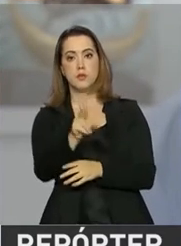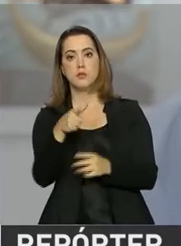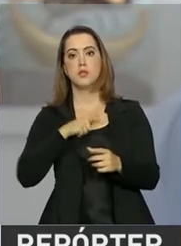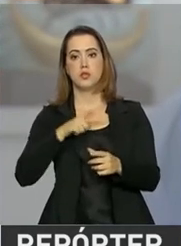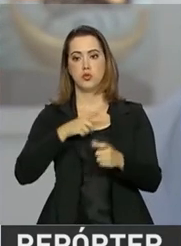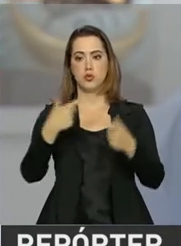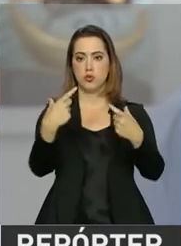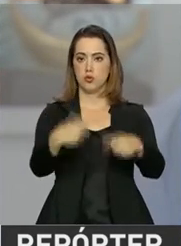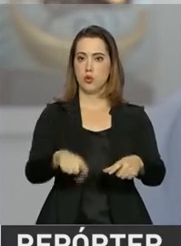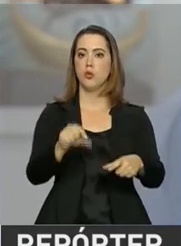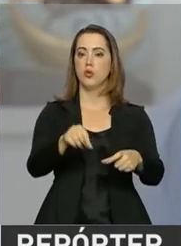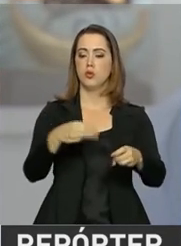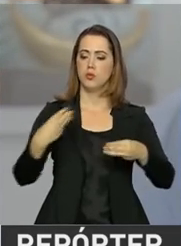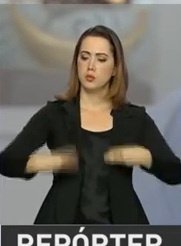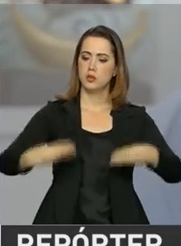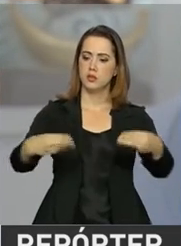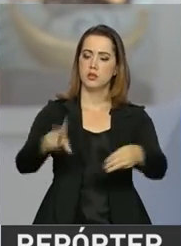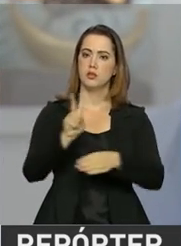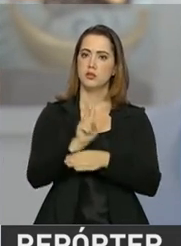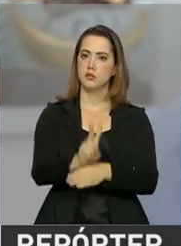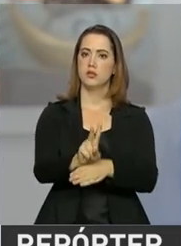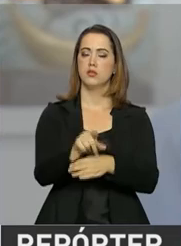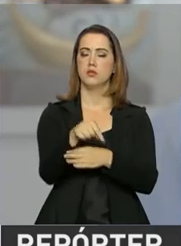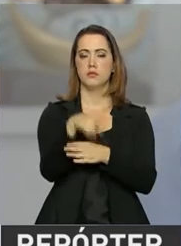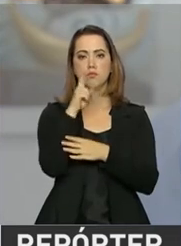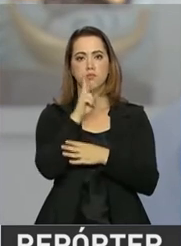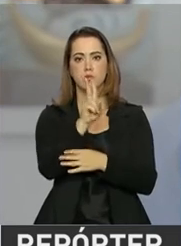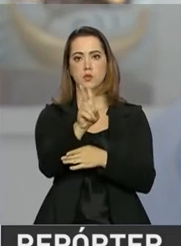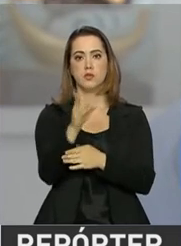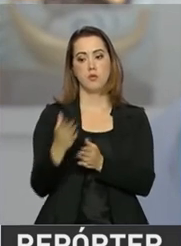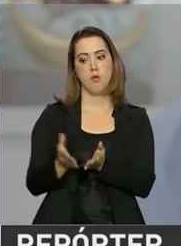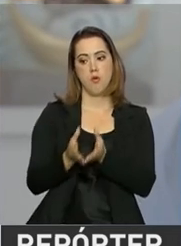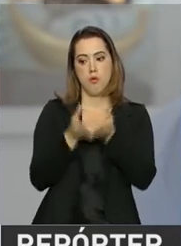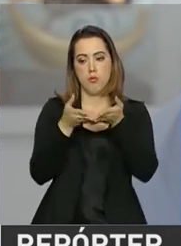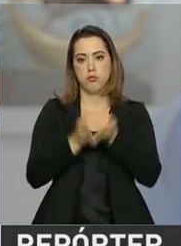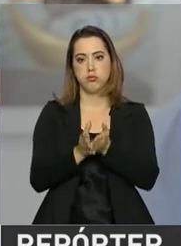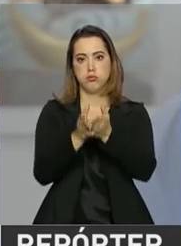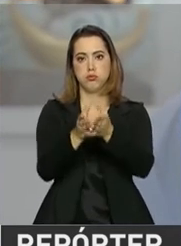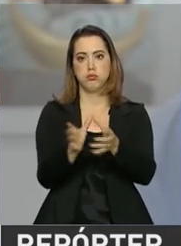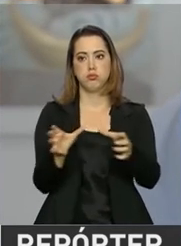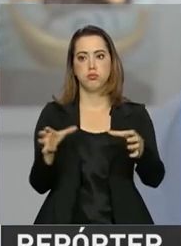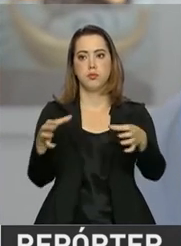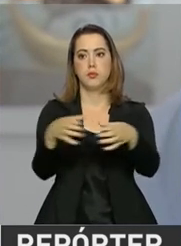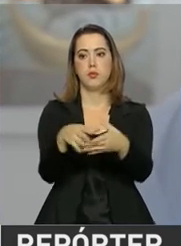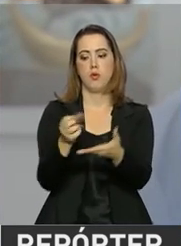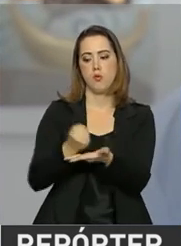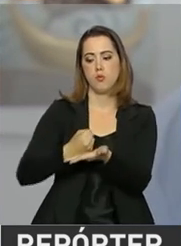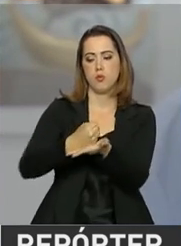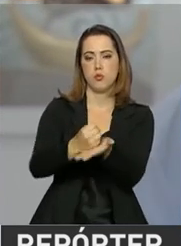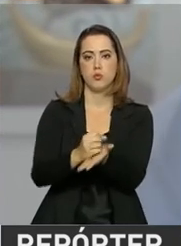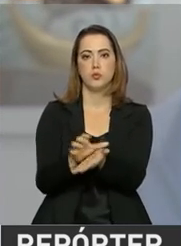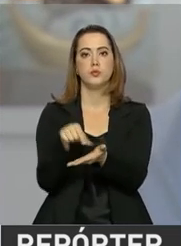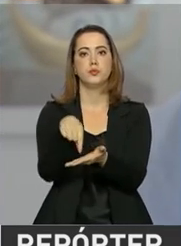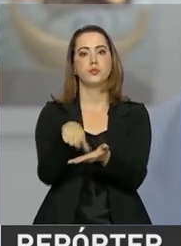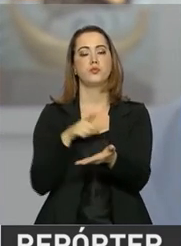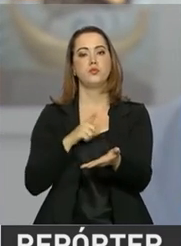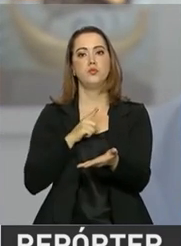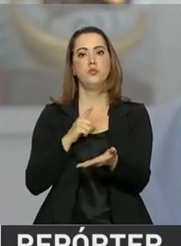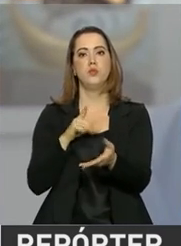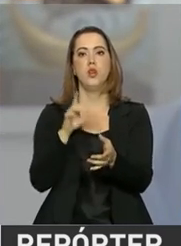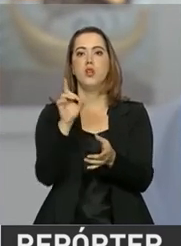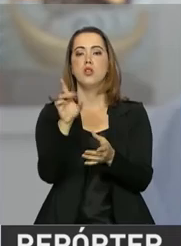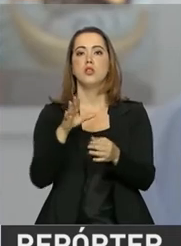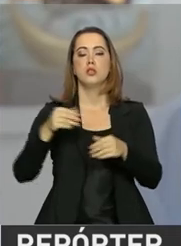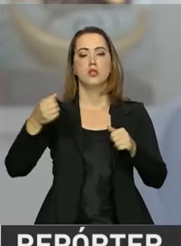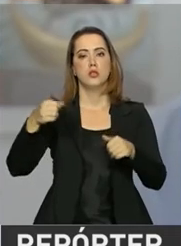por autorização do Ministério da Defesa, e quando esse material chegou no Haiti, o batalhão, uma equipe especializada